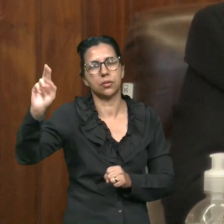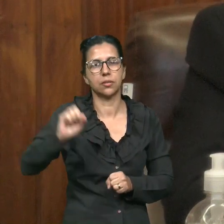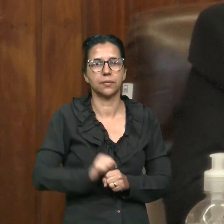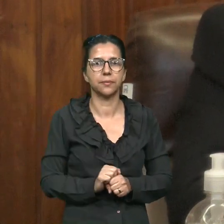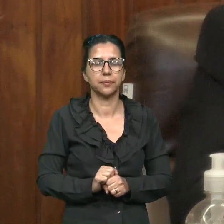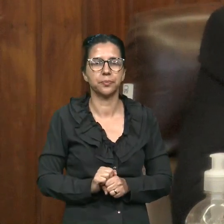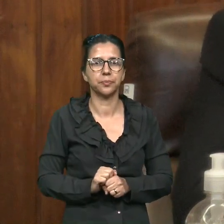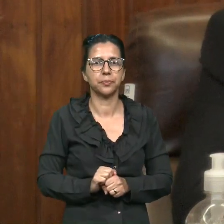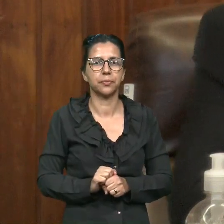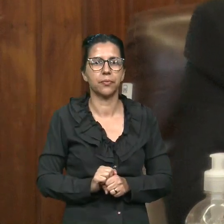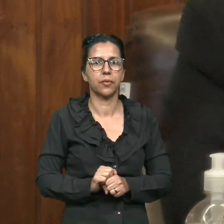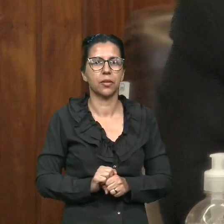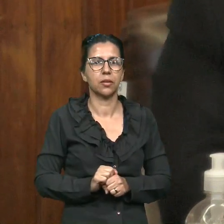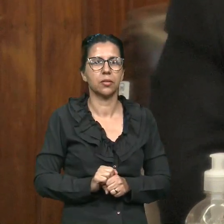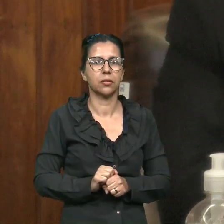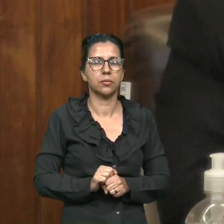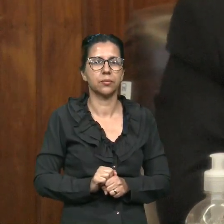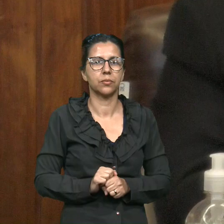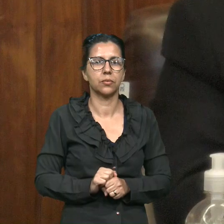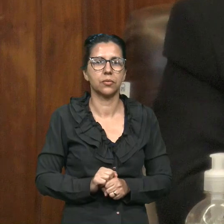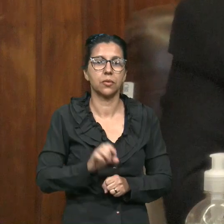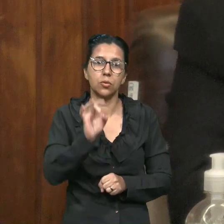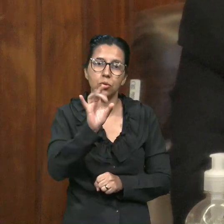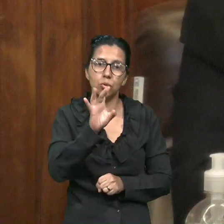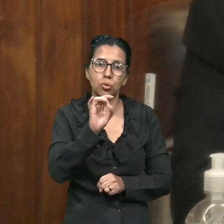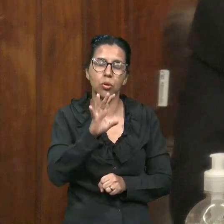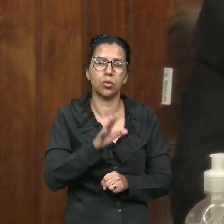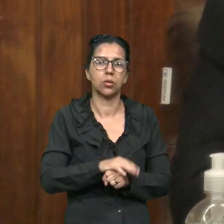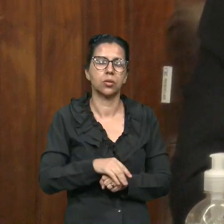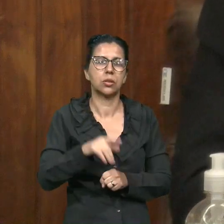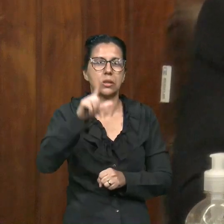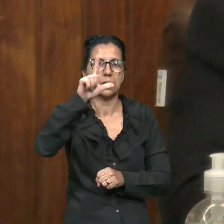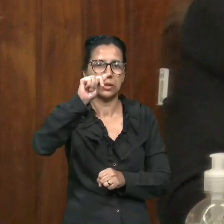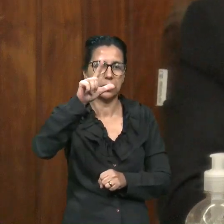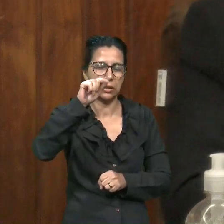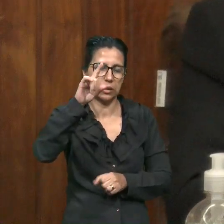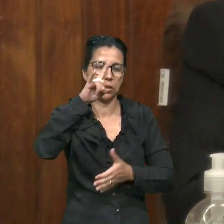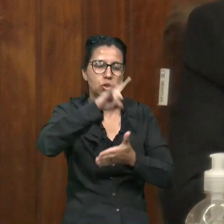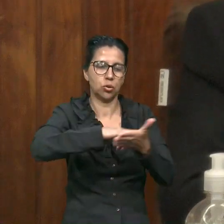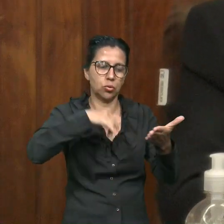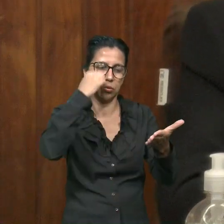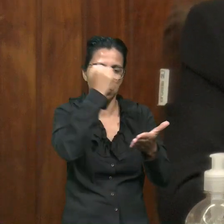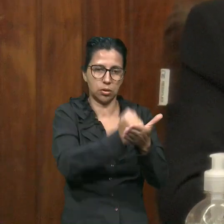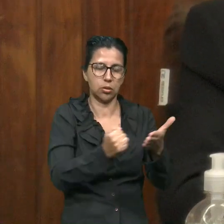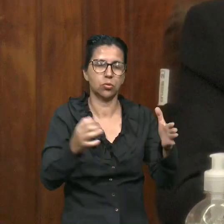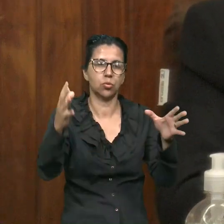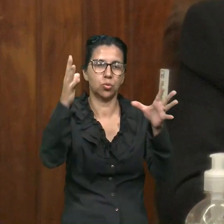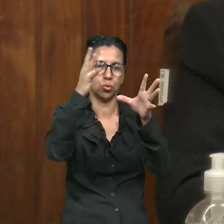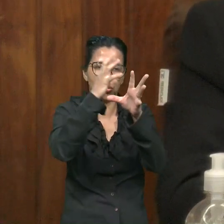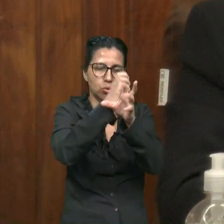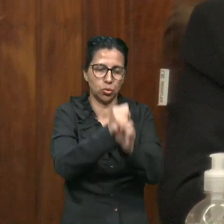R$ 360.644,63. Apenas esses 17 contratos ativados somam junto